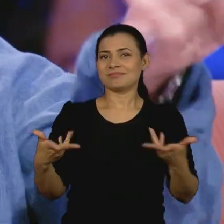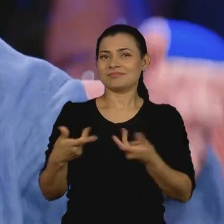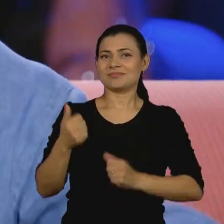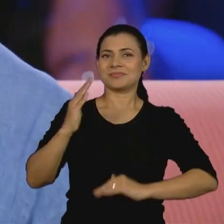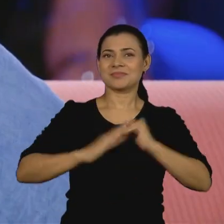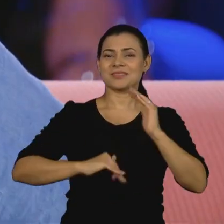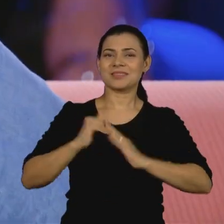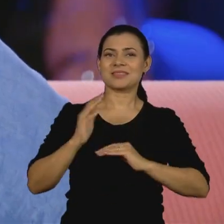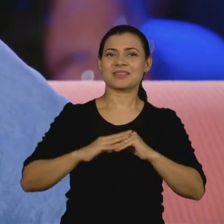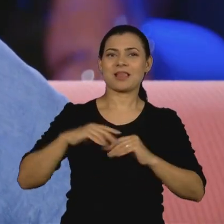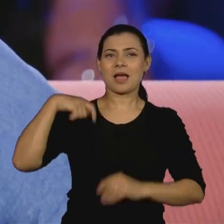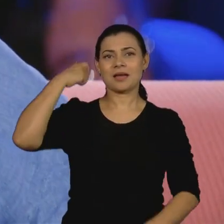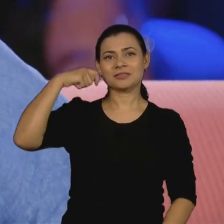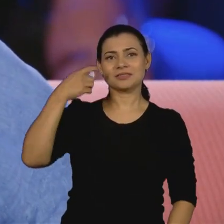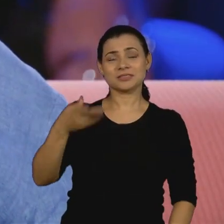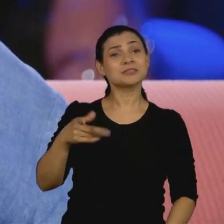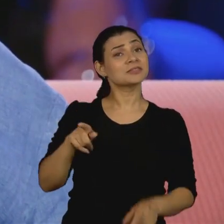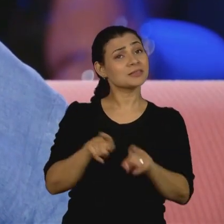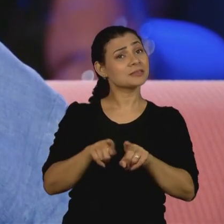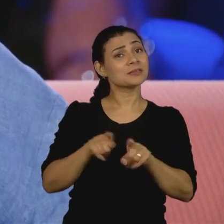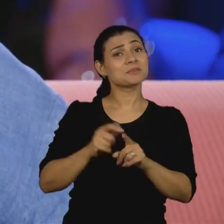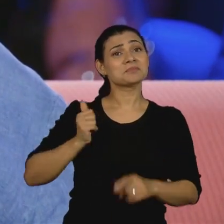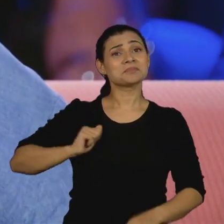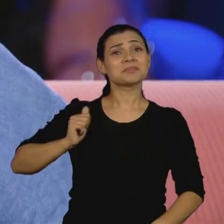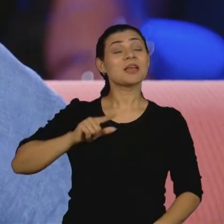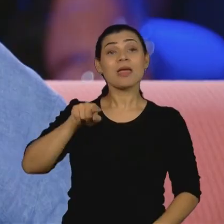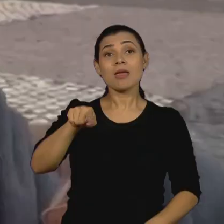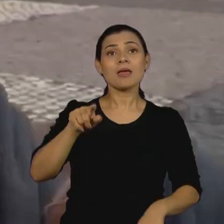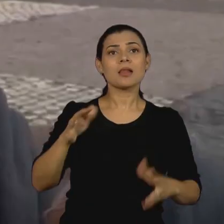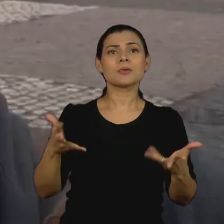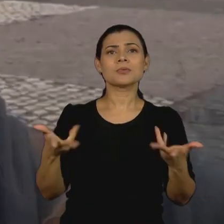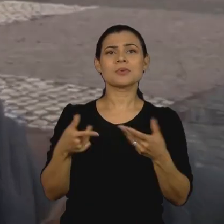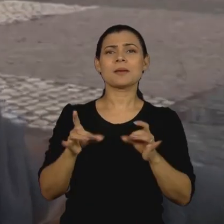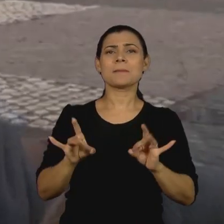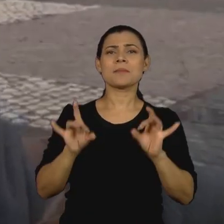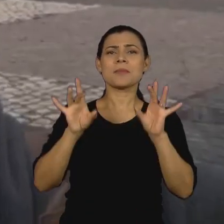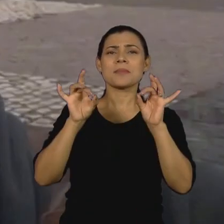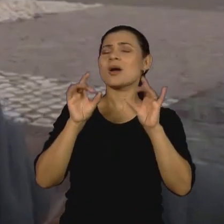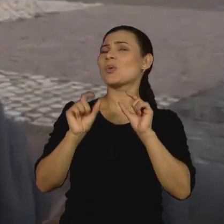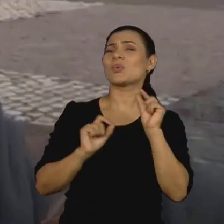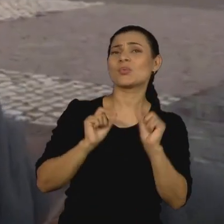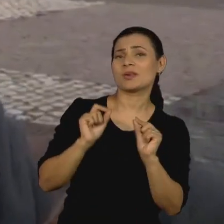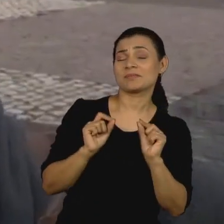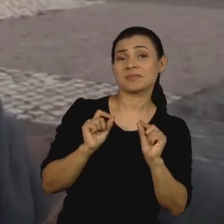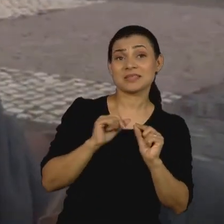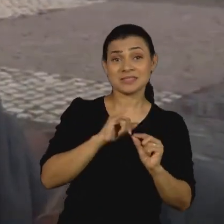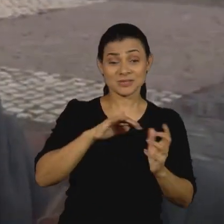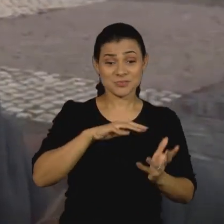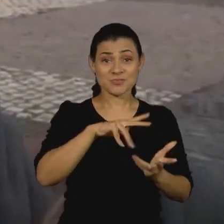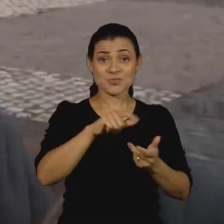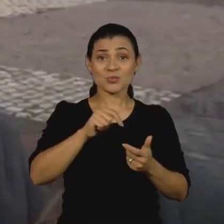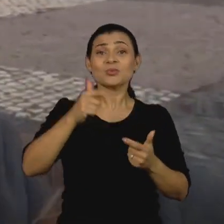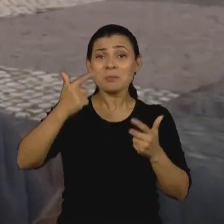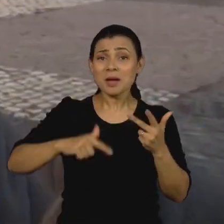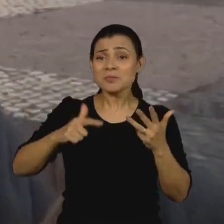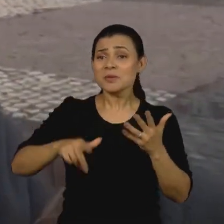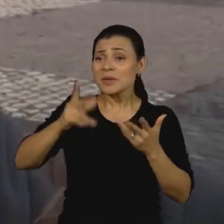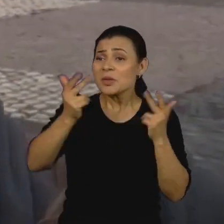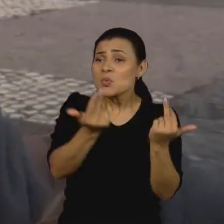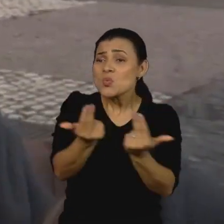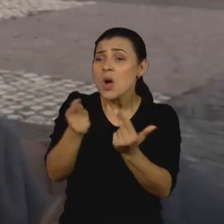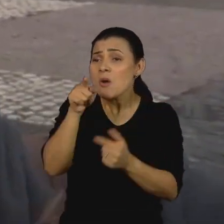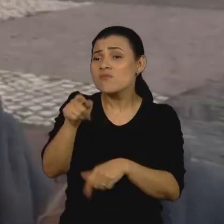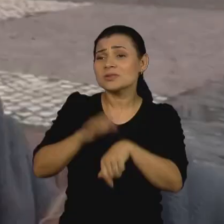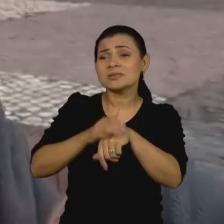como artista, é também um ser especialíssimo. Seguramente, se o mundo tivesse alguns milhares de